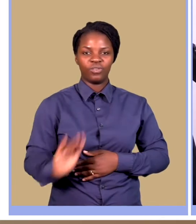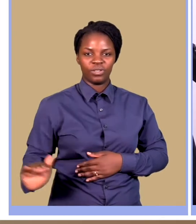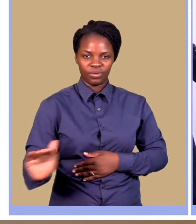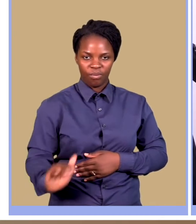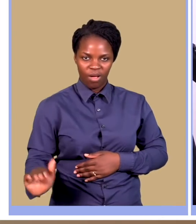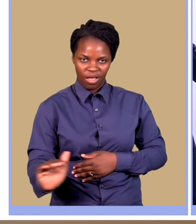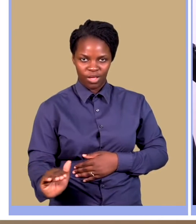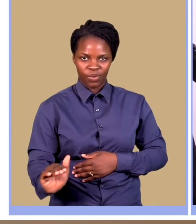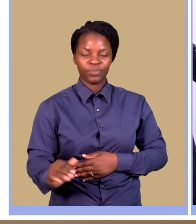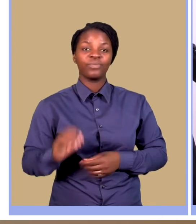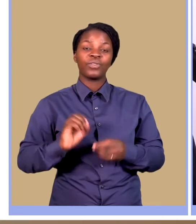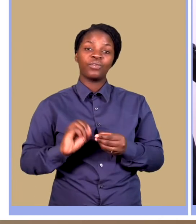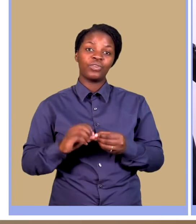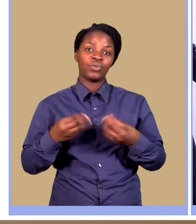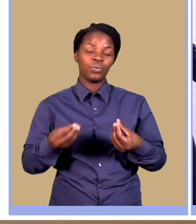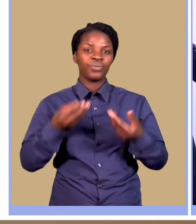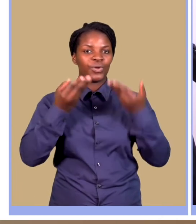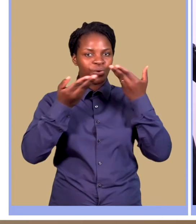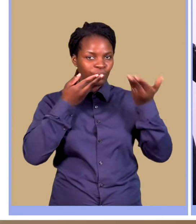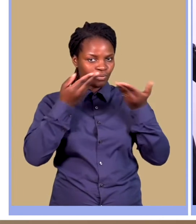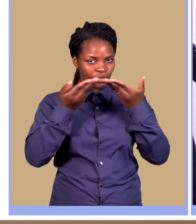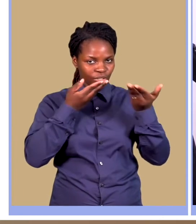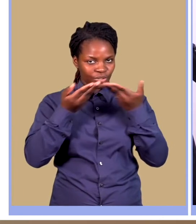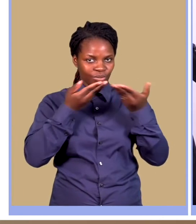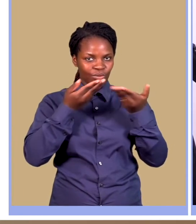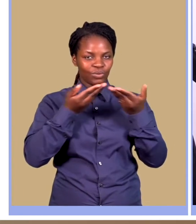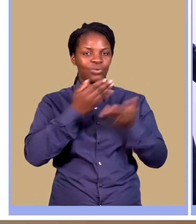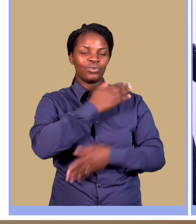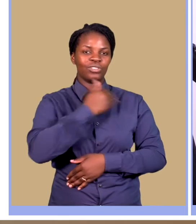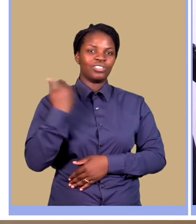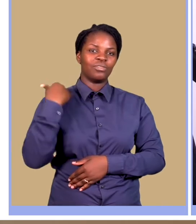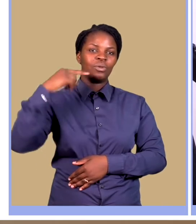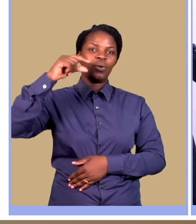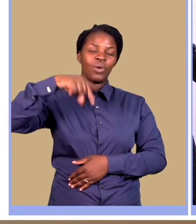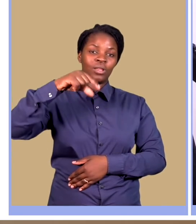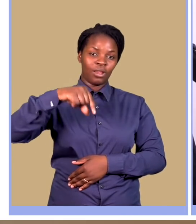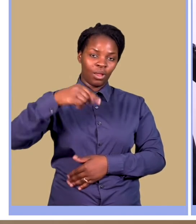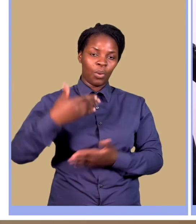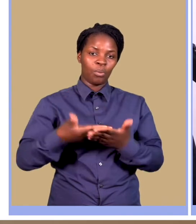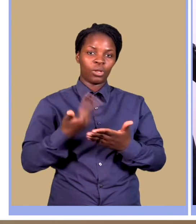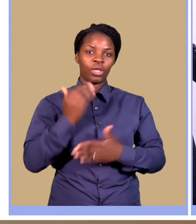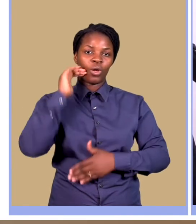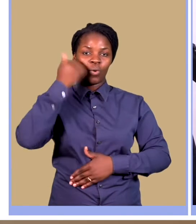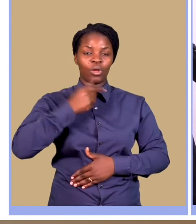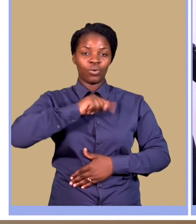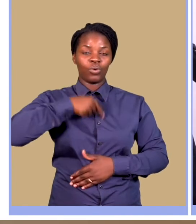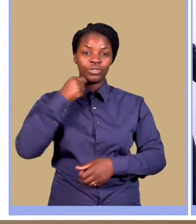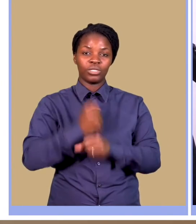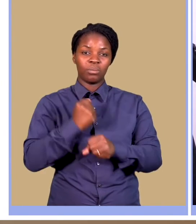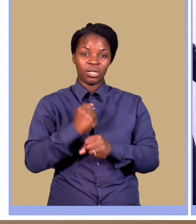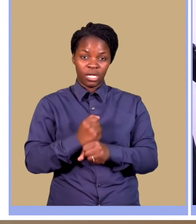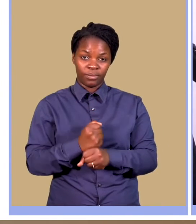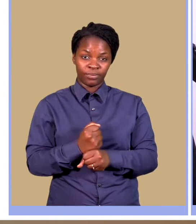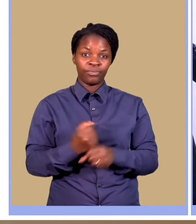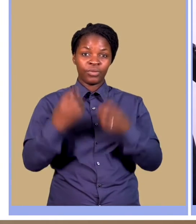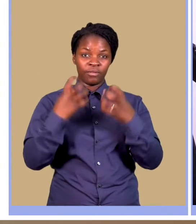locais. Isso porque se formos a trabalhar sem a autoridade local, quase não estaremos a fazer nada. Ou seja, primeiro temos